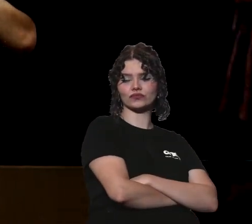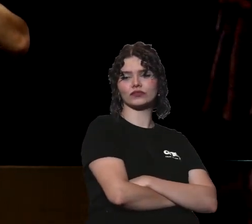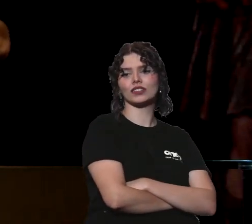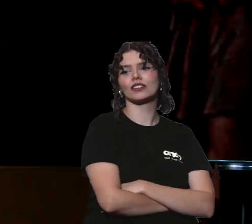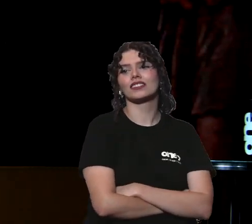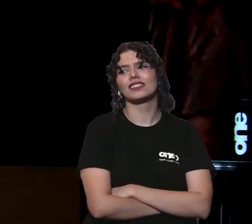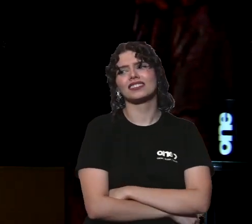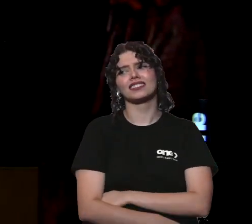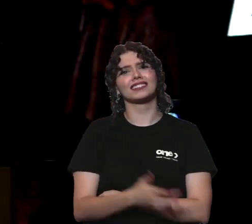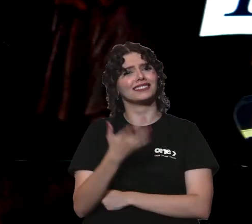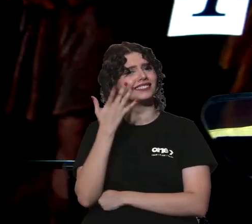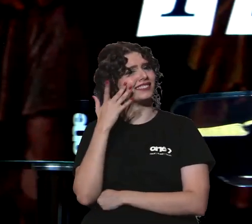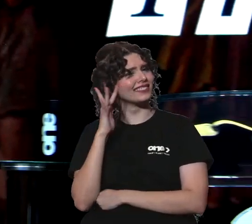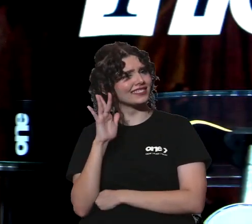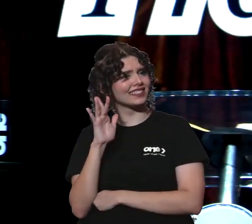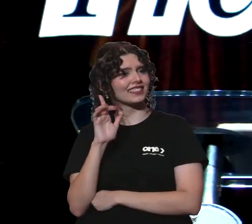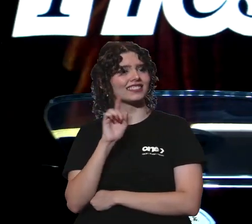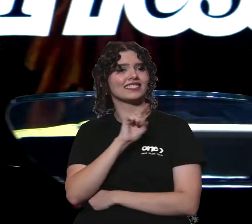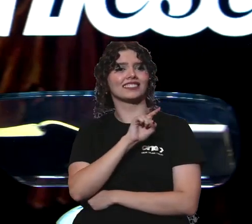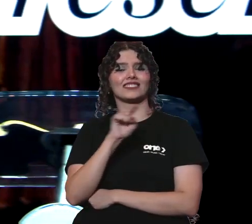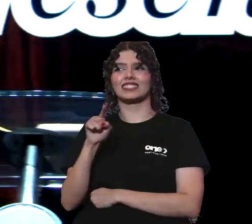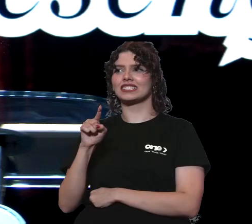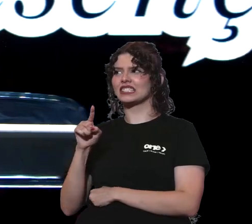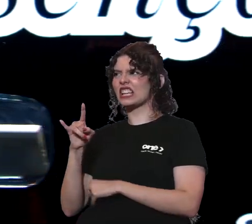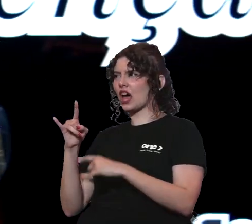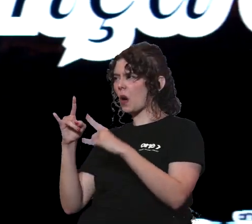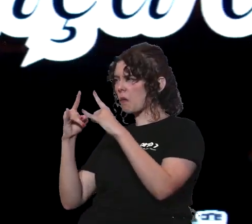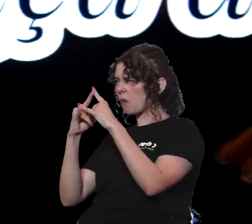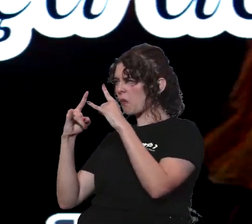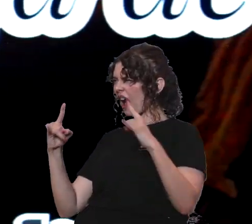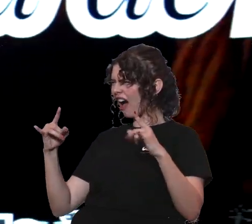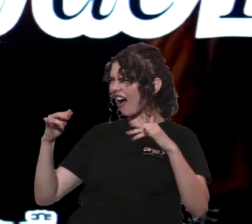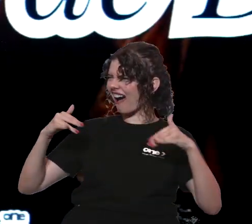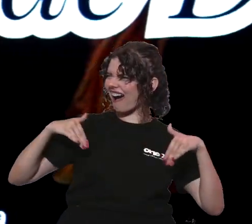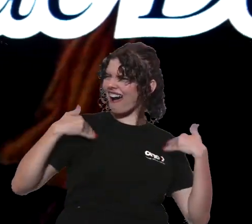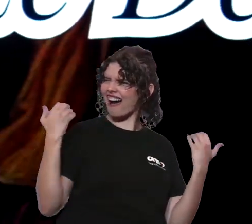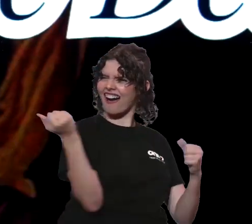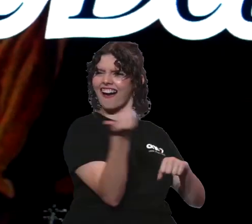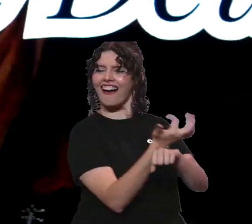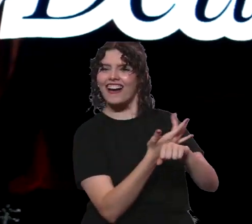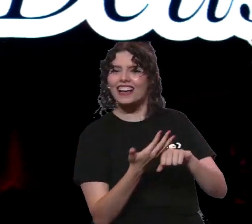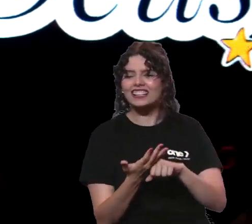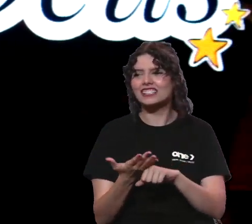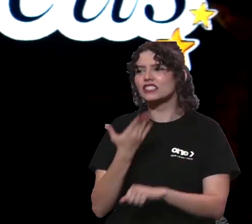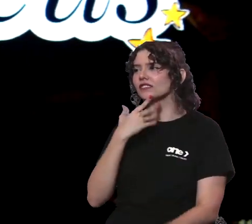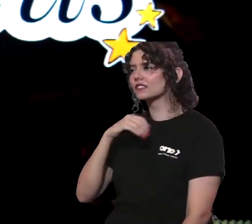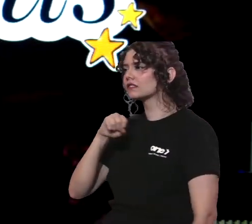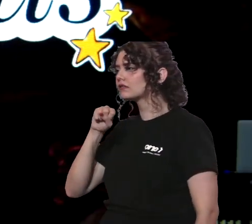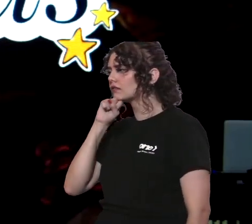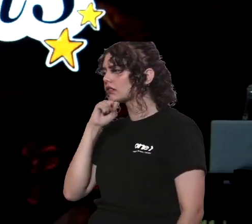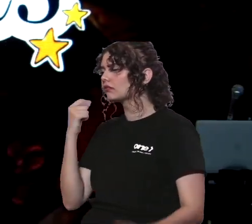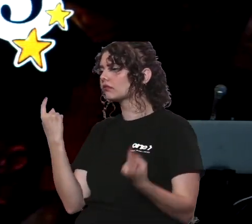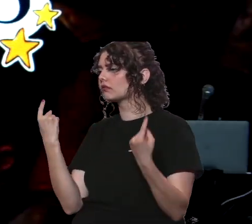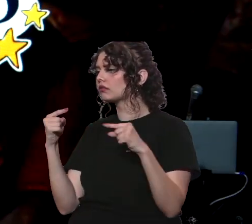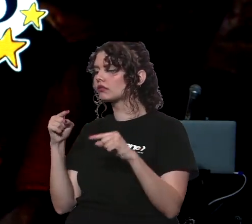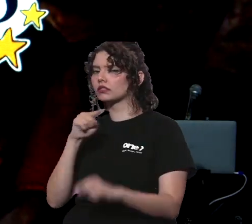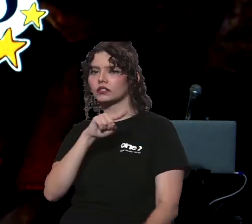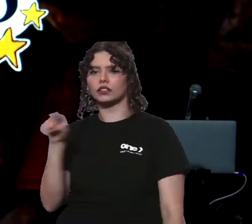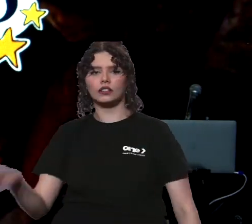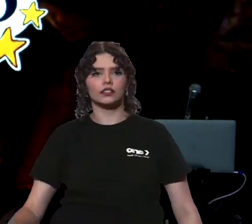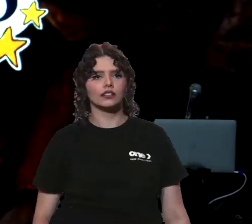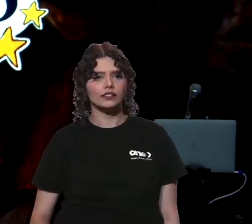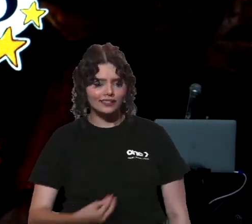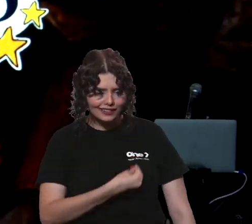Eu não sei se você já teve essa experiência de sair de um retiro avivado, aí você entra no carro, seu pai briga com você. Já viveu